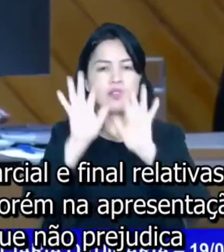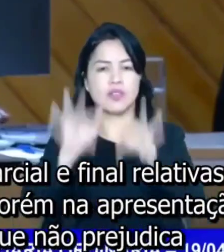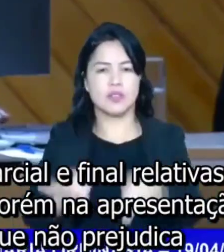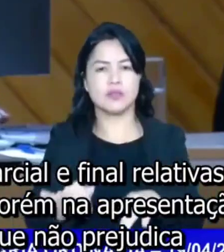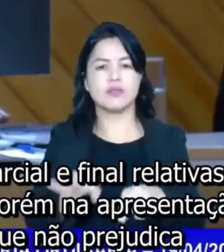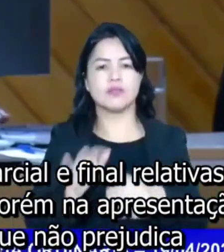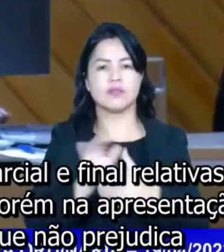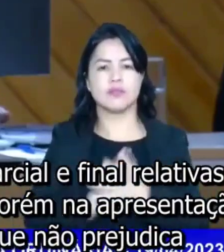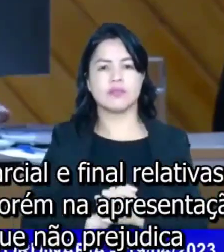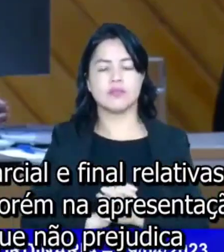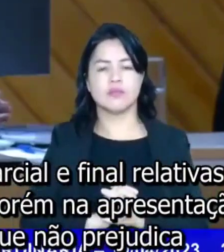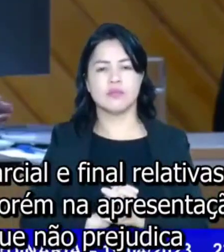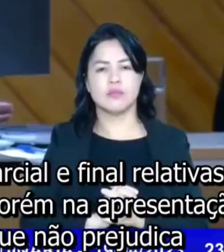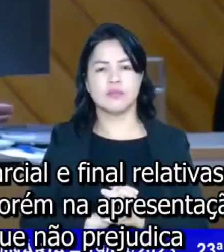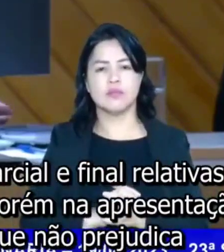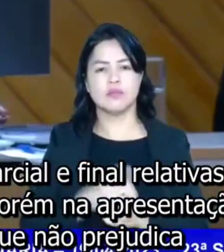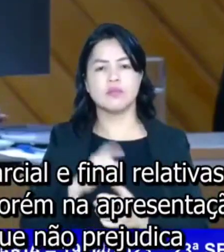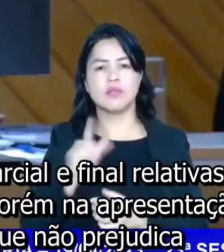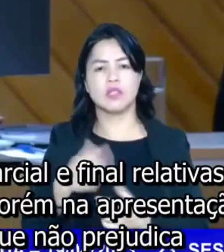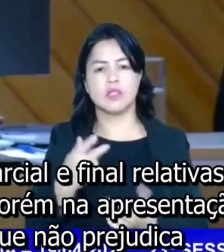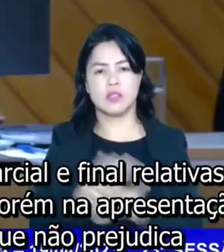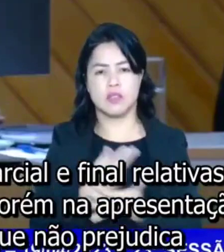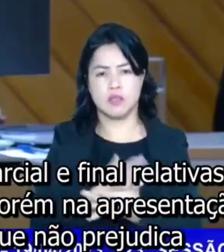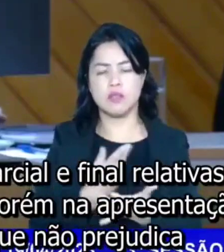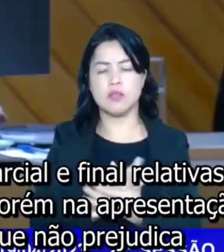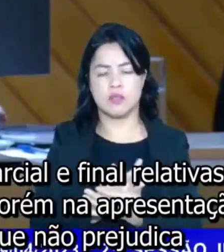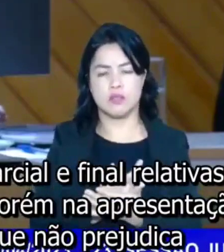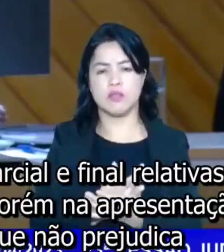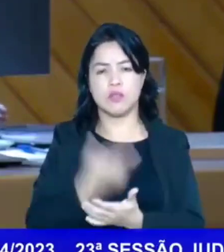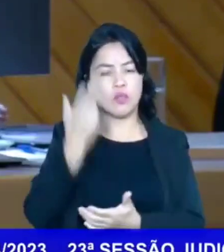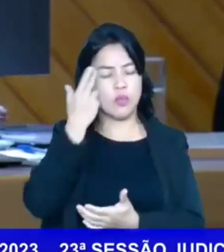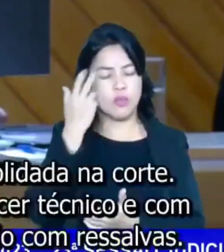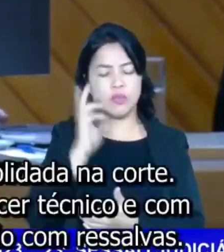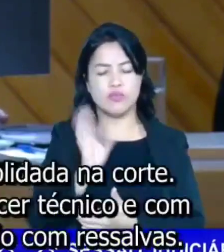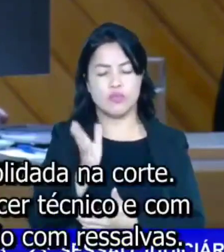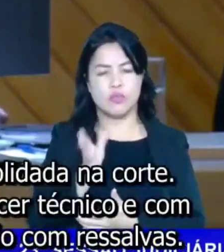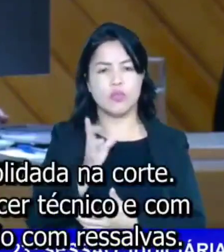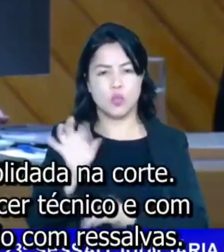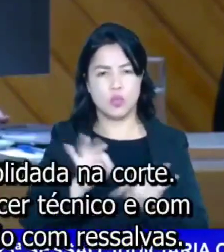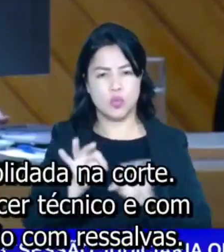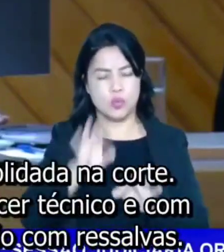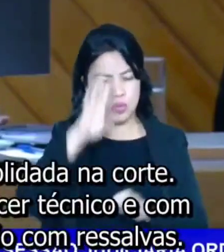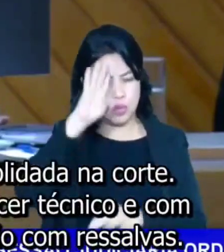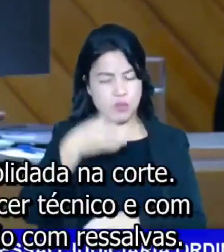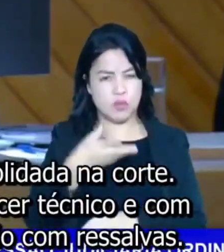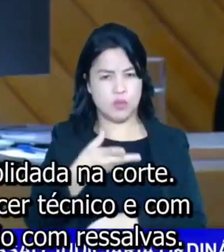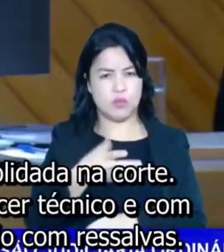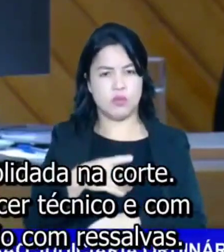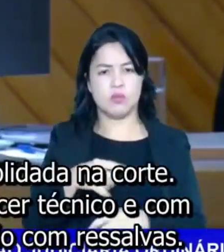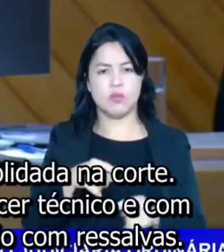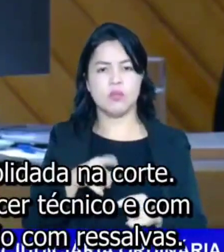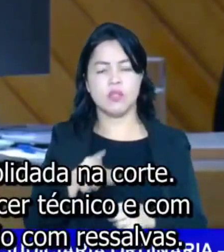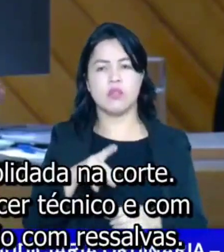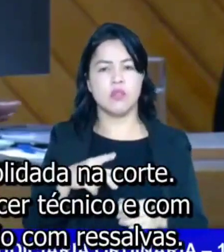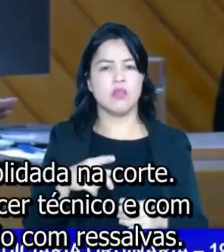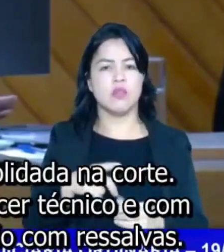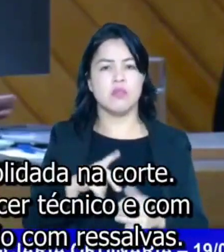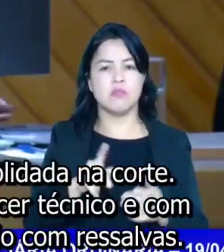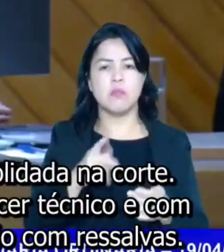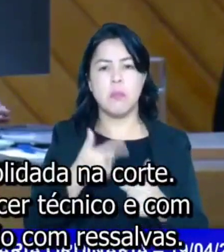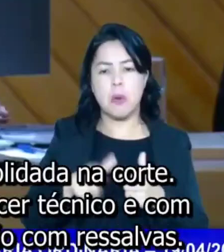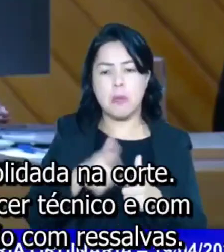feita. Então, é uma irregularidade sanável, que não prejudica, né, e também é uma decisão, uma matéria